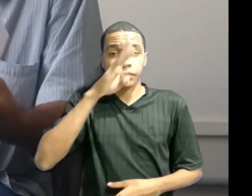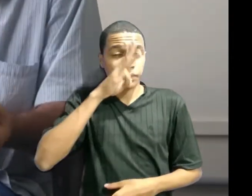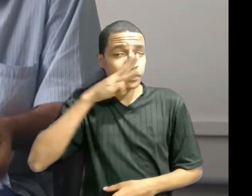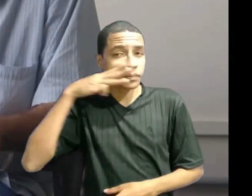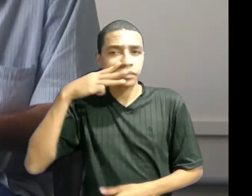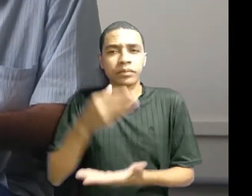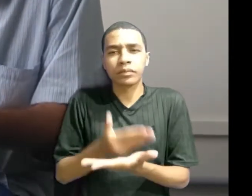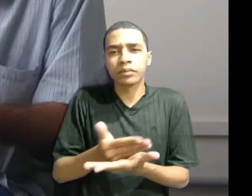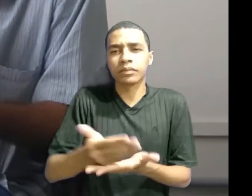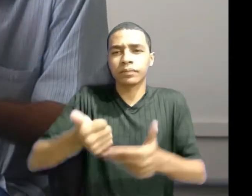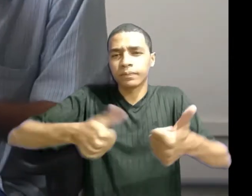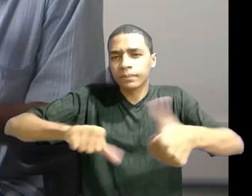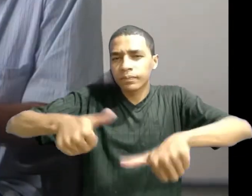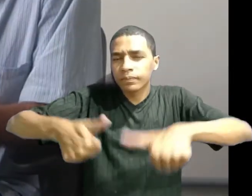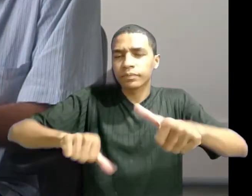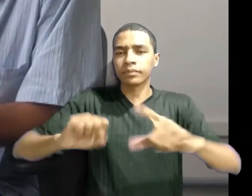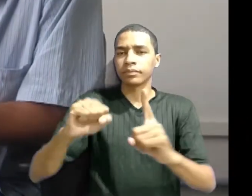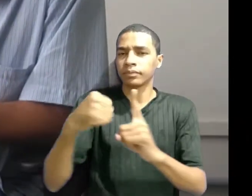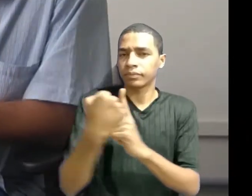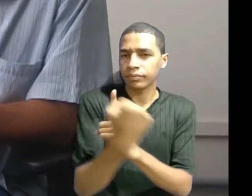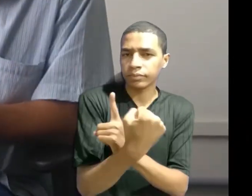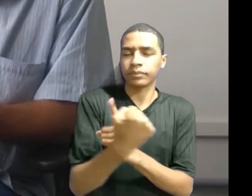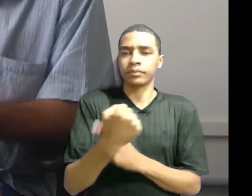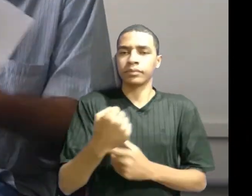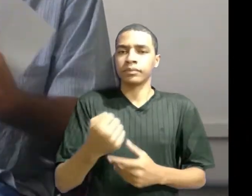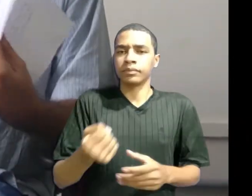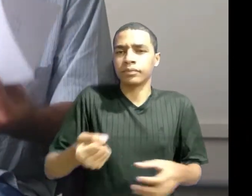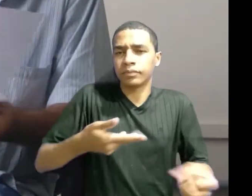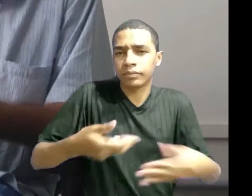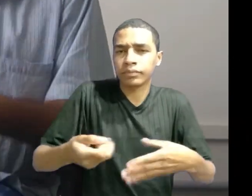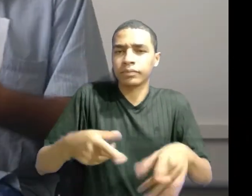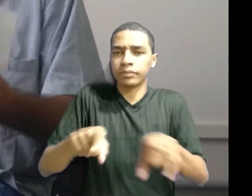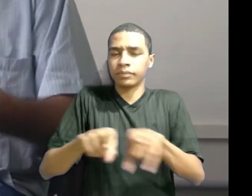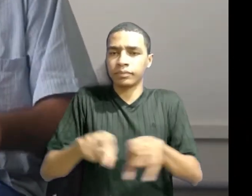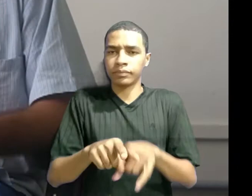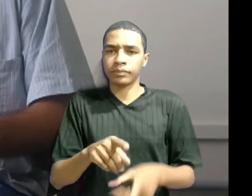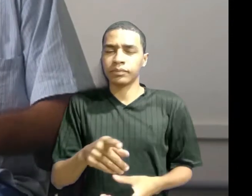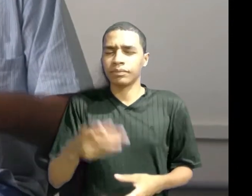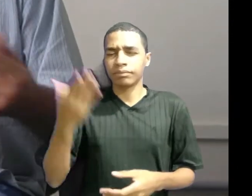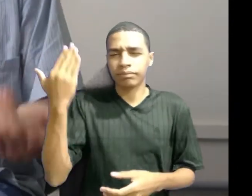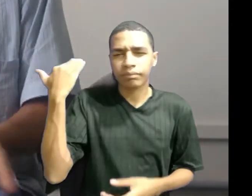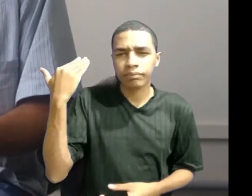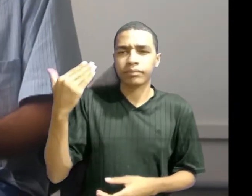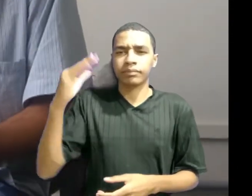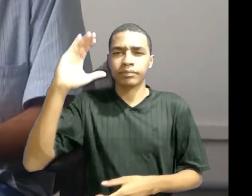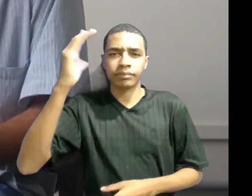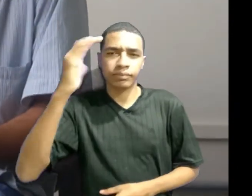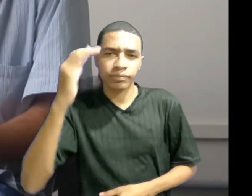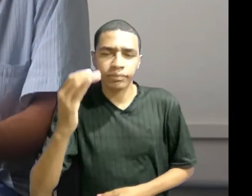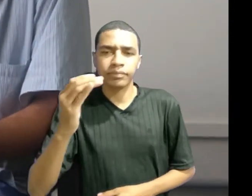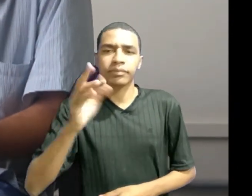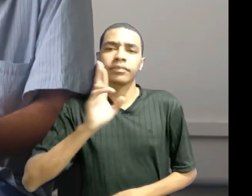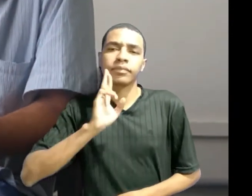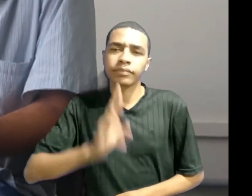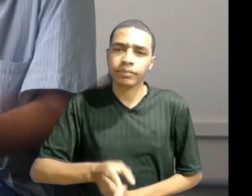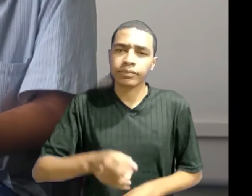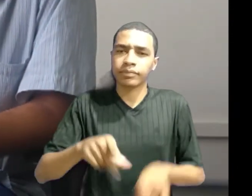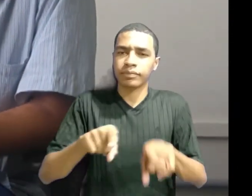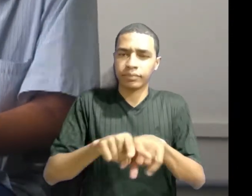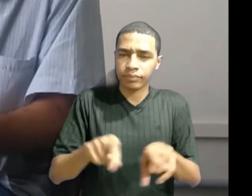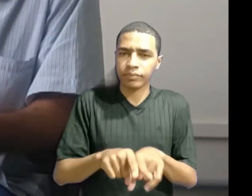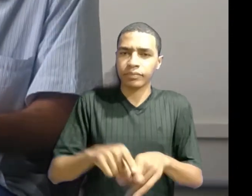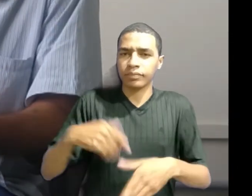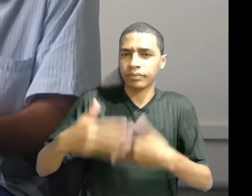analisar a sociedade moderna, a sociedade da técnica, da tecnologia, da ciência e da razão, né? Que